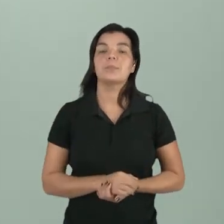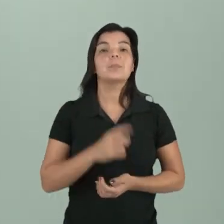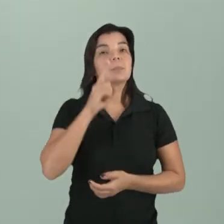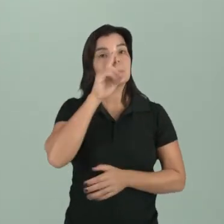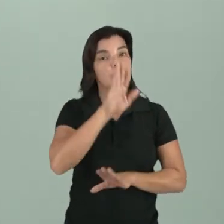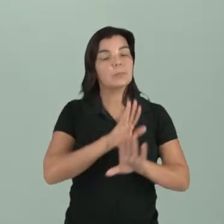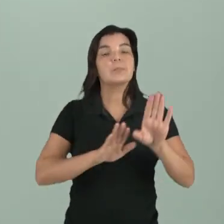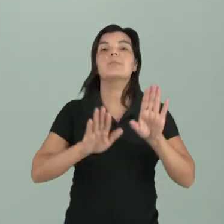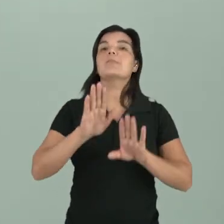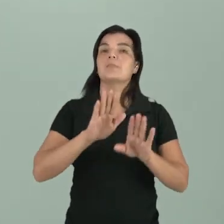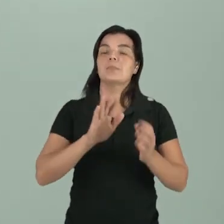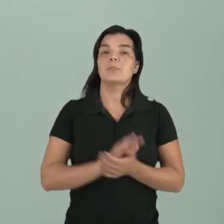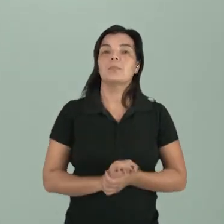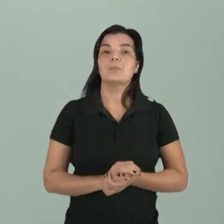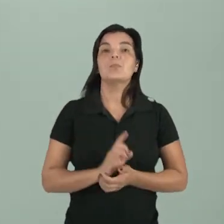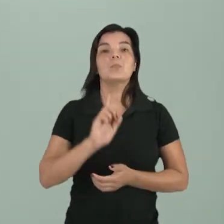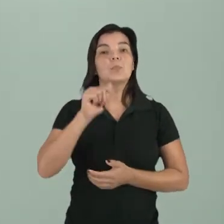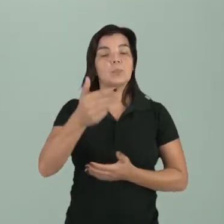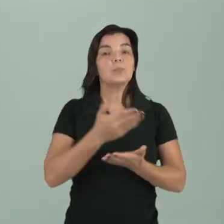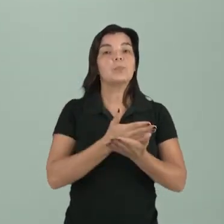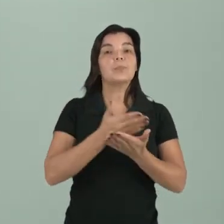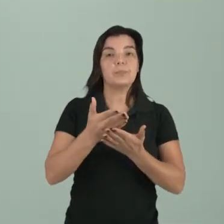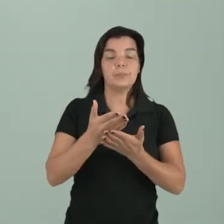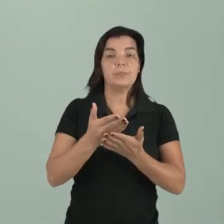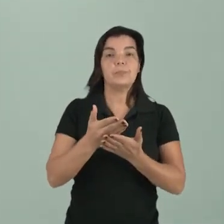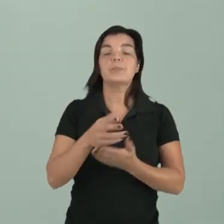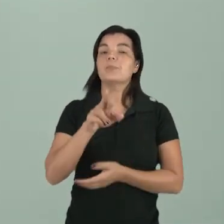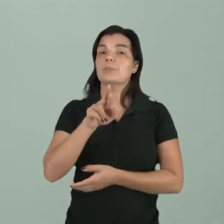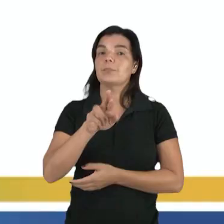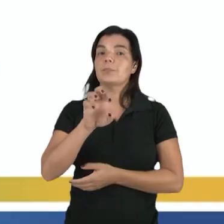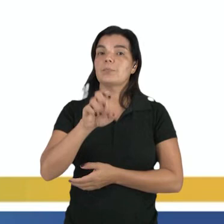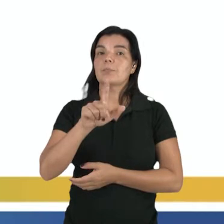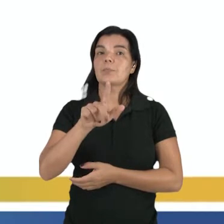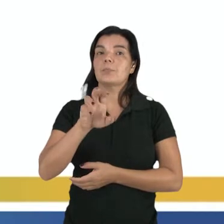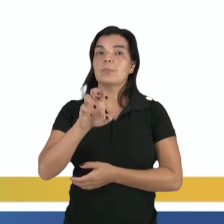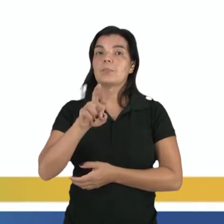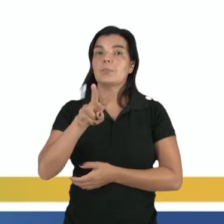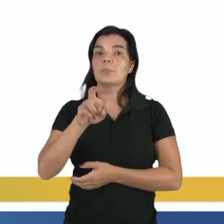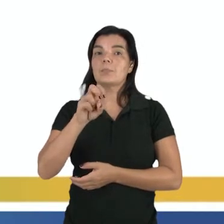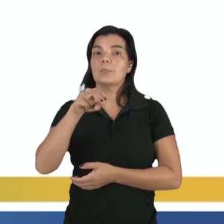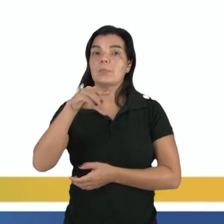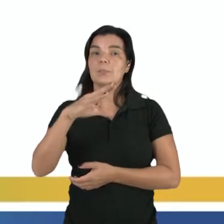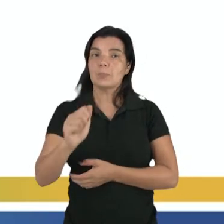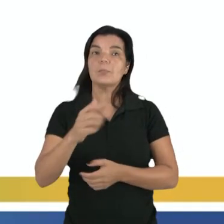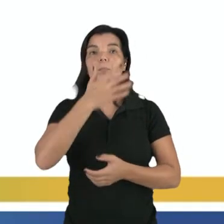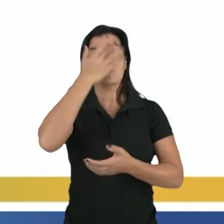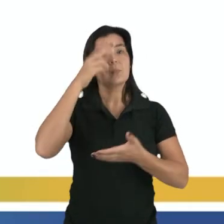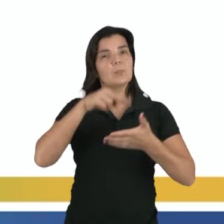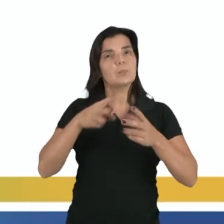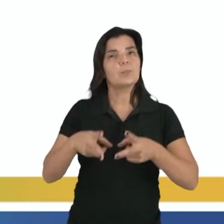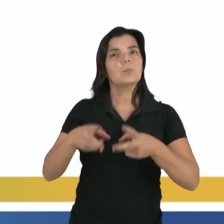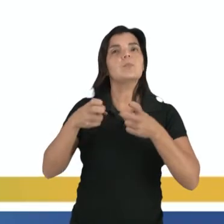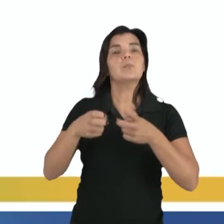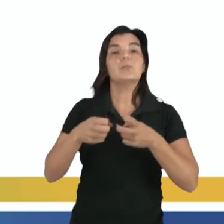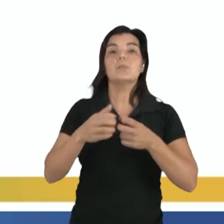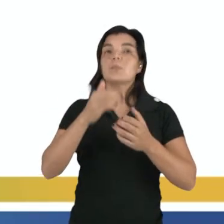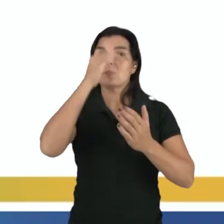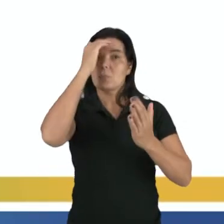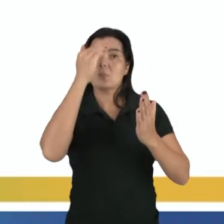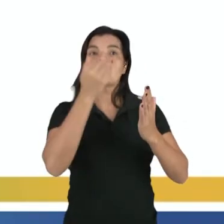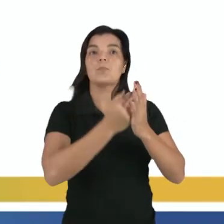Então, muito cuidado com isso. O próximo é o princípio da relevância. Ocorre quando o interlocutor percebe